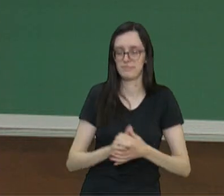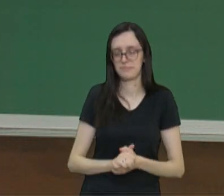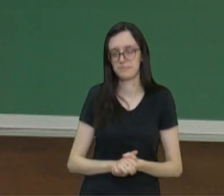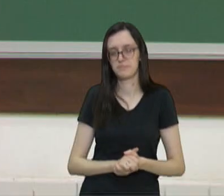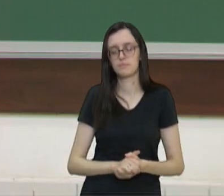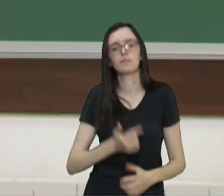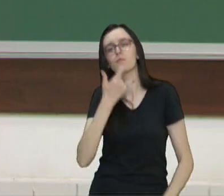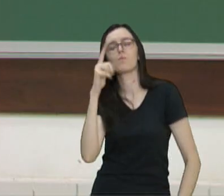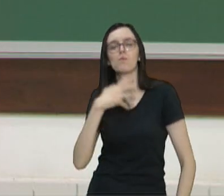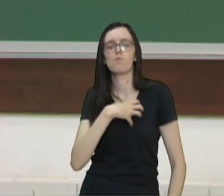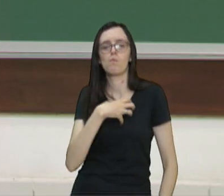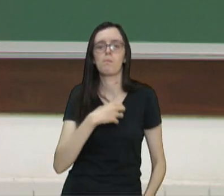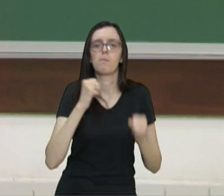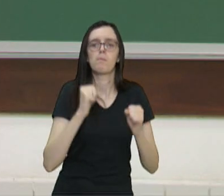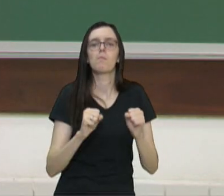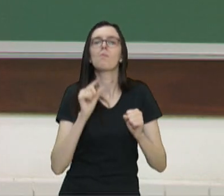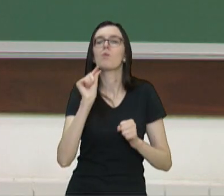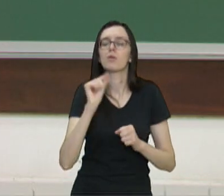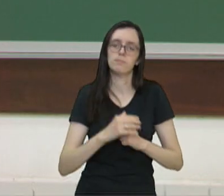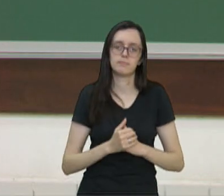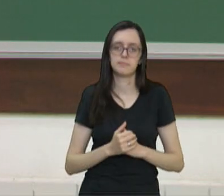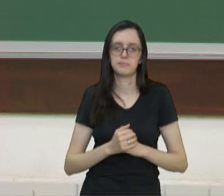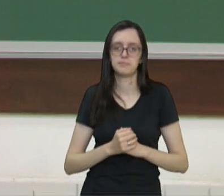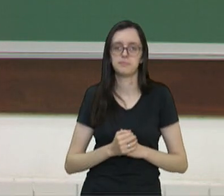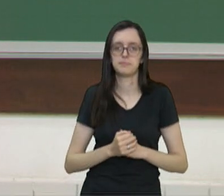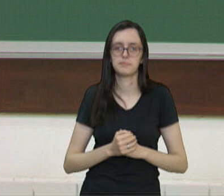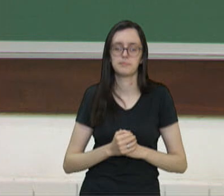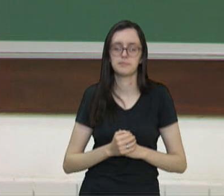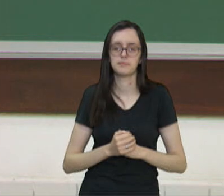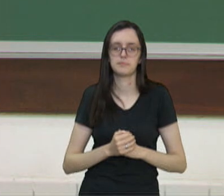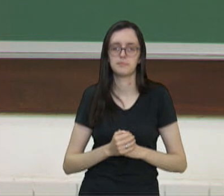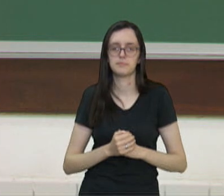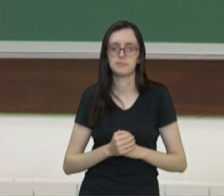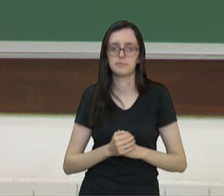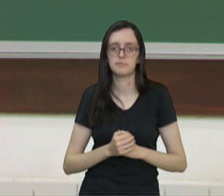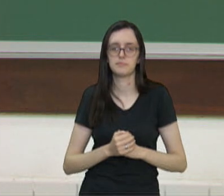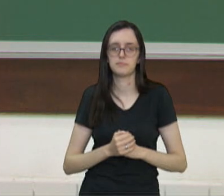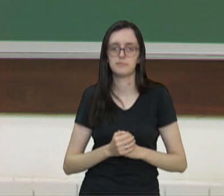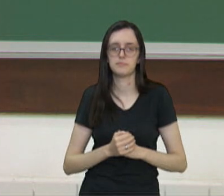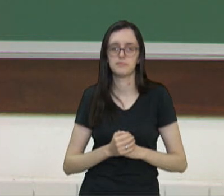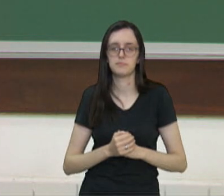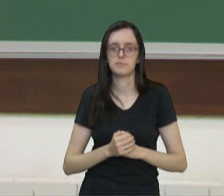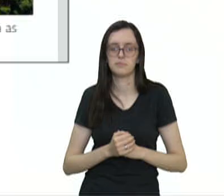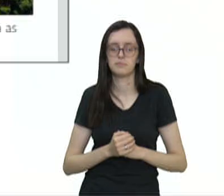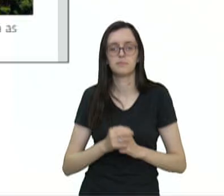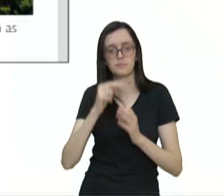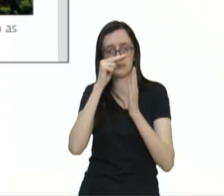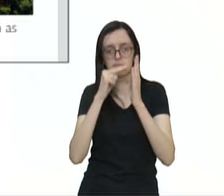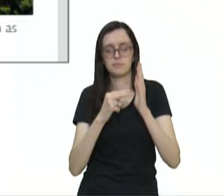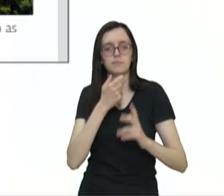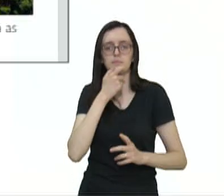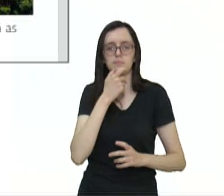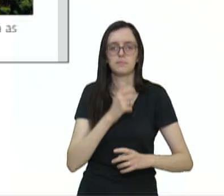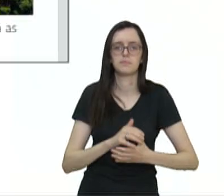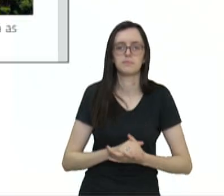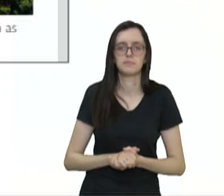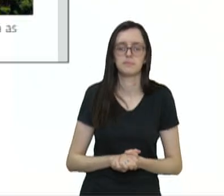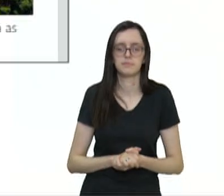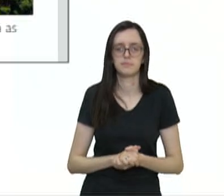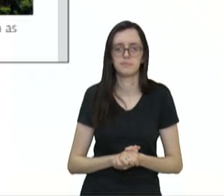outro modo que eu posso ter também é o taxi plus train. Same thing as the bus, but a bit